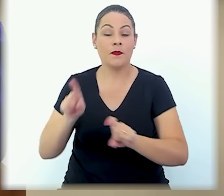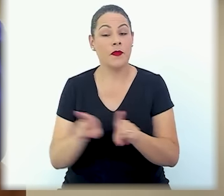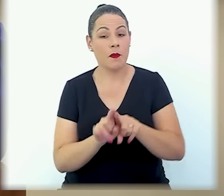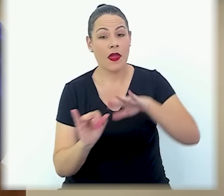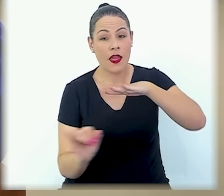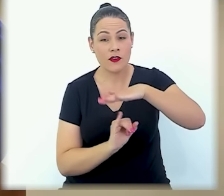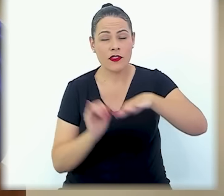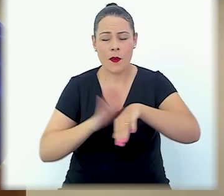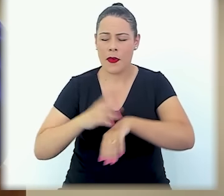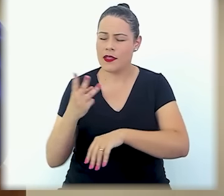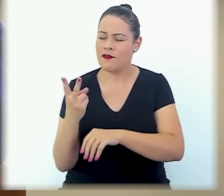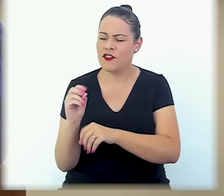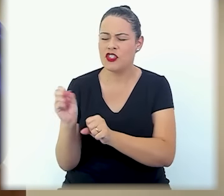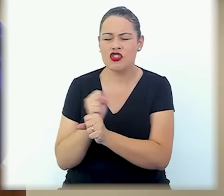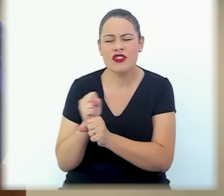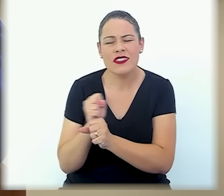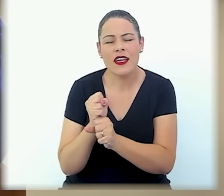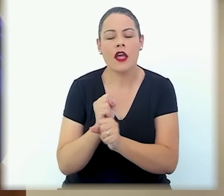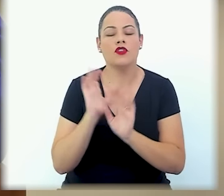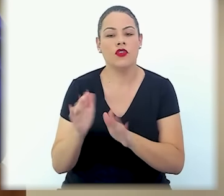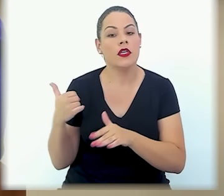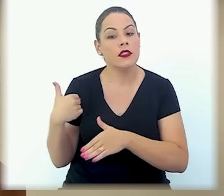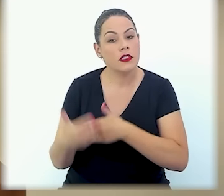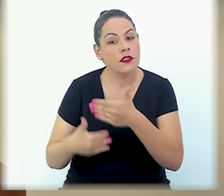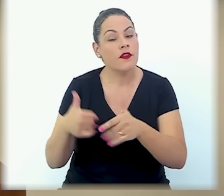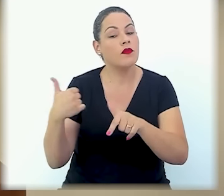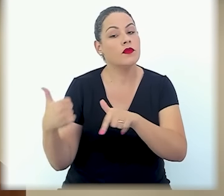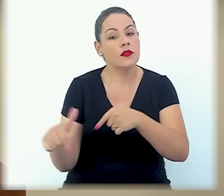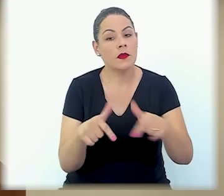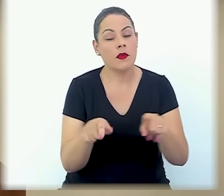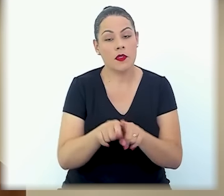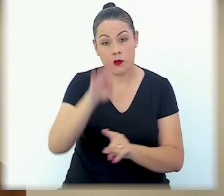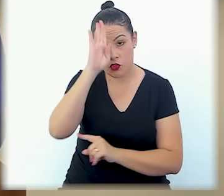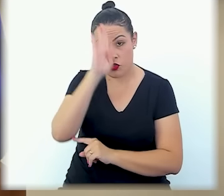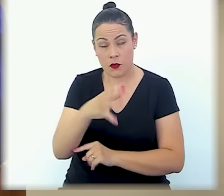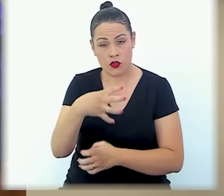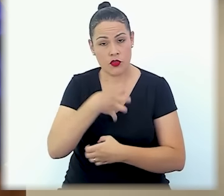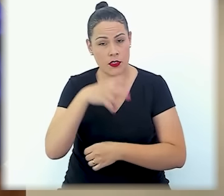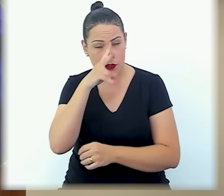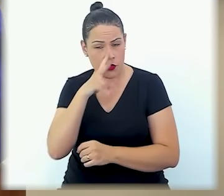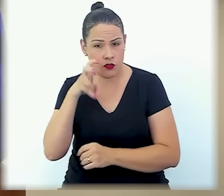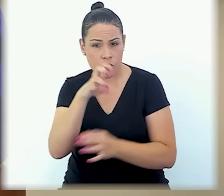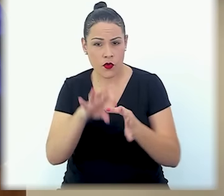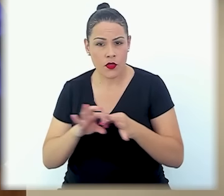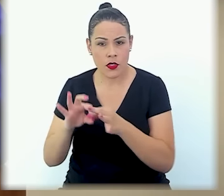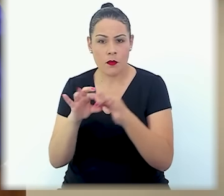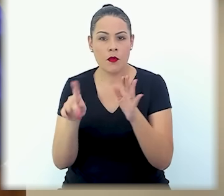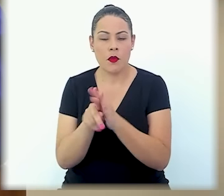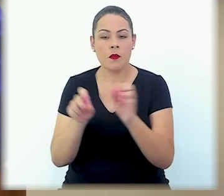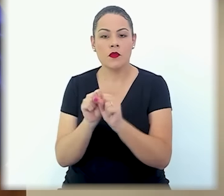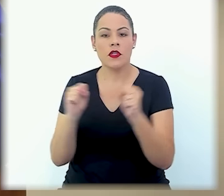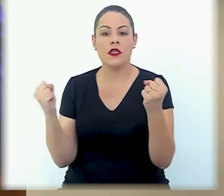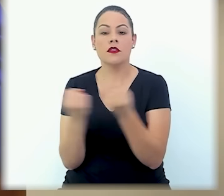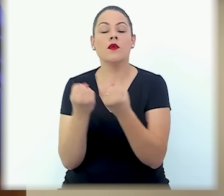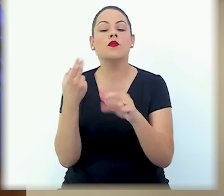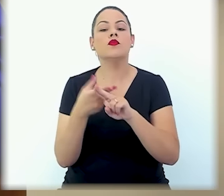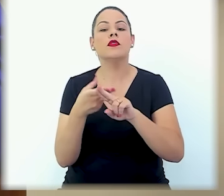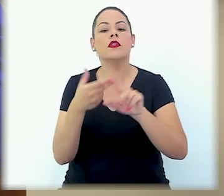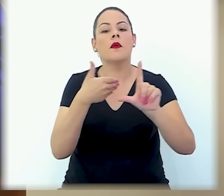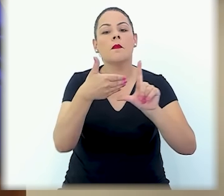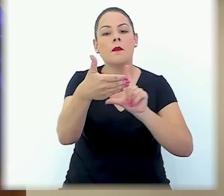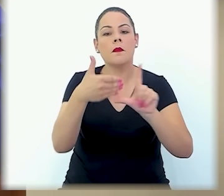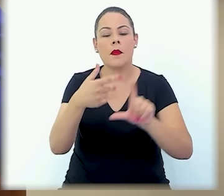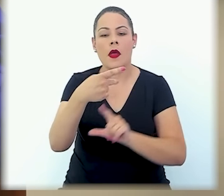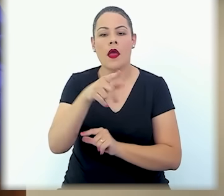vem desenvolvendo há mais de 20 anos também, desenvolvendo esse trabalho diretamente de fortalecimento das organizações de catadores através de uma